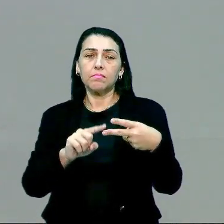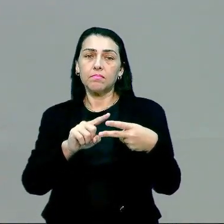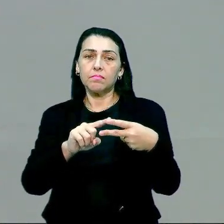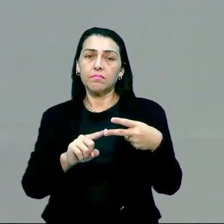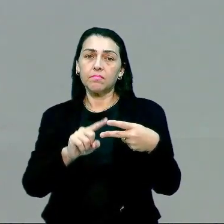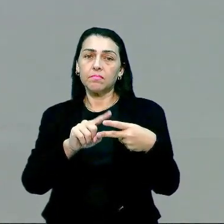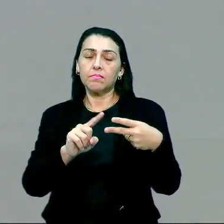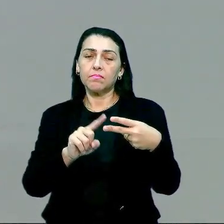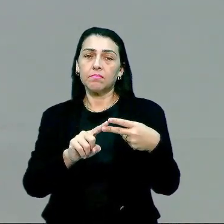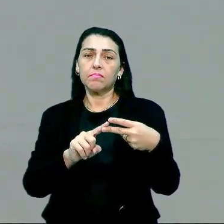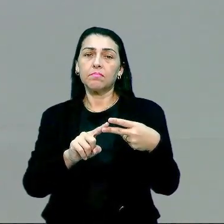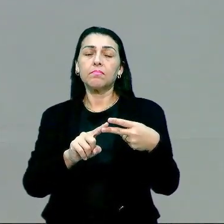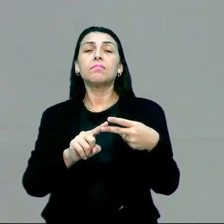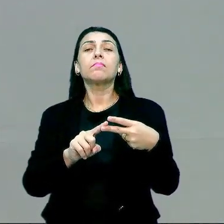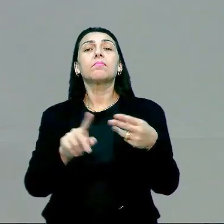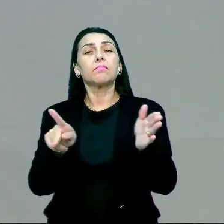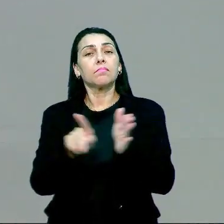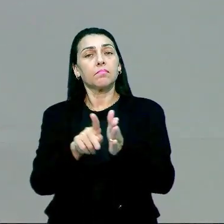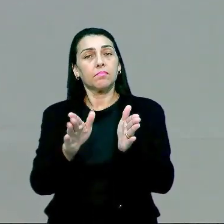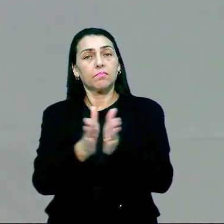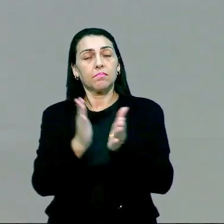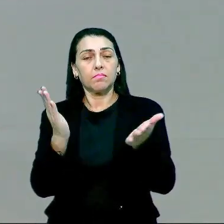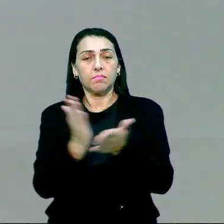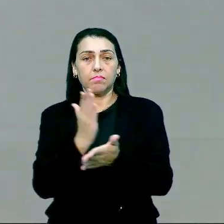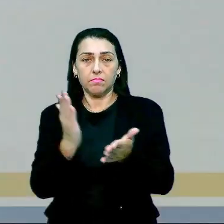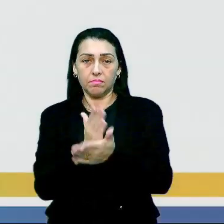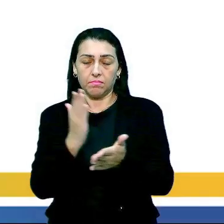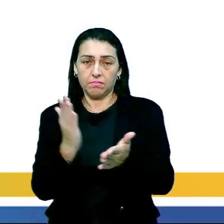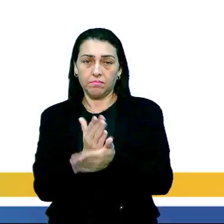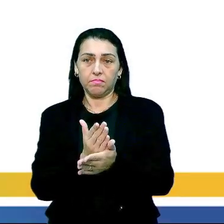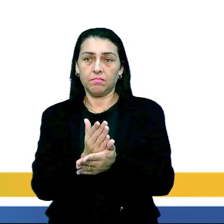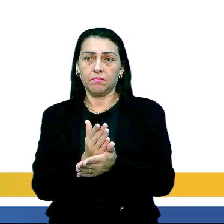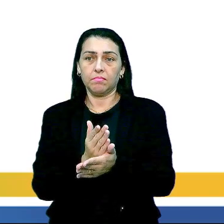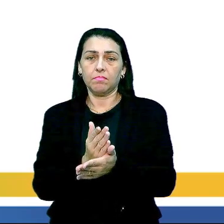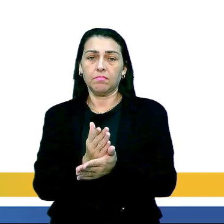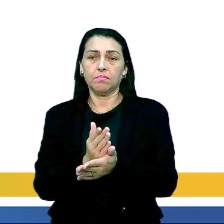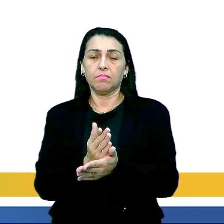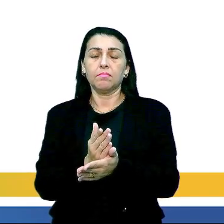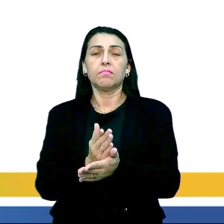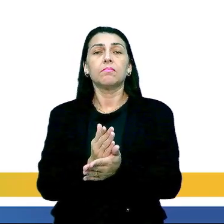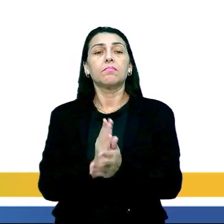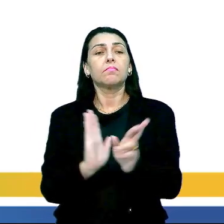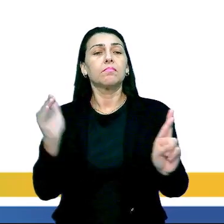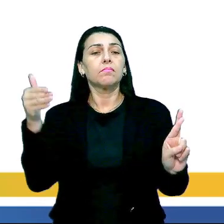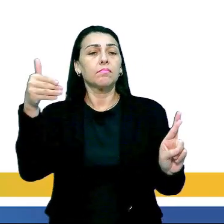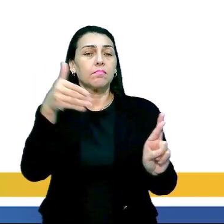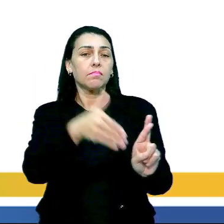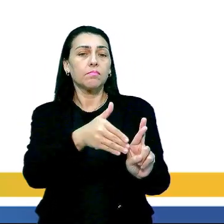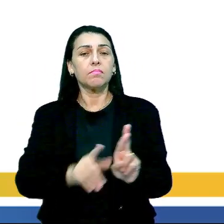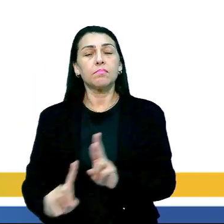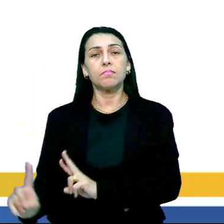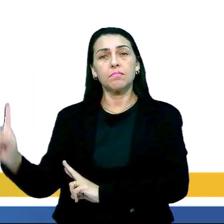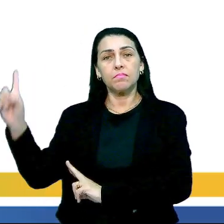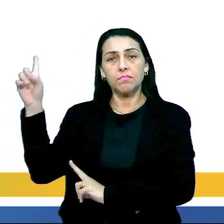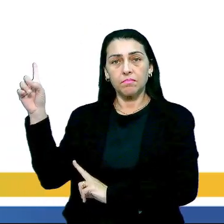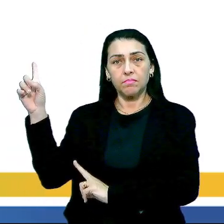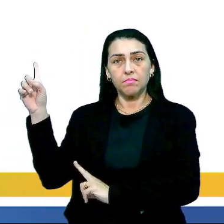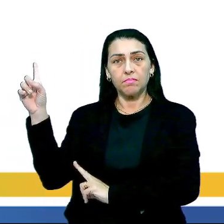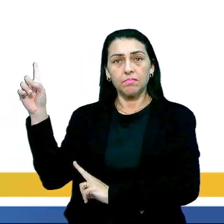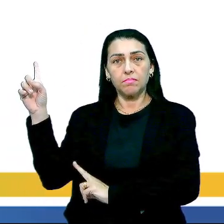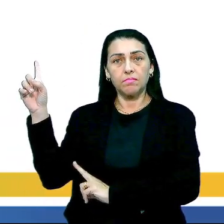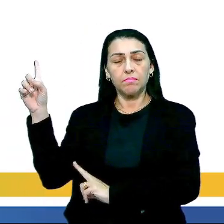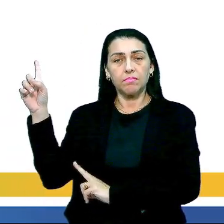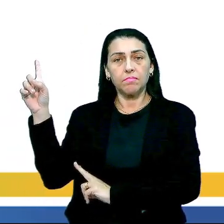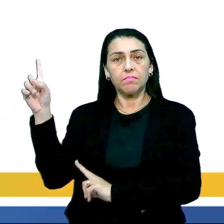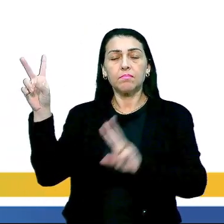questões retiradas do livro didático, que é este livro didático cuja referência bibliográfica vocês